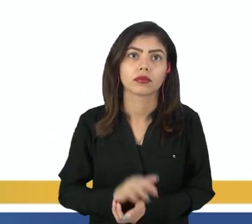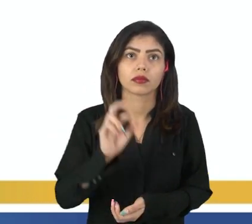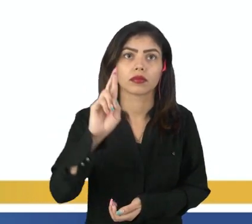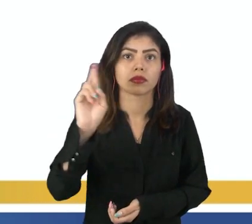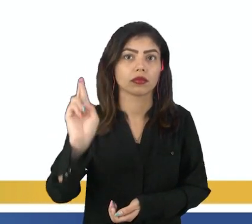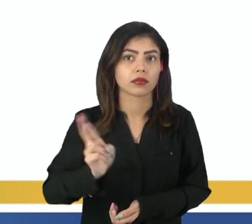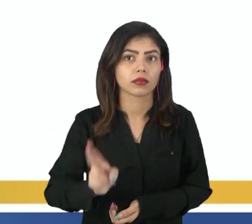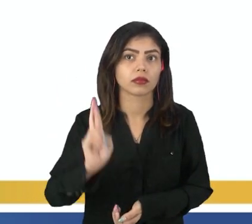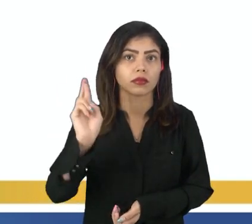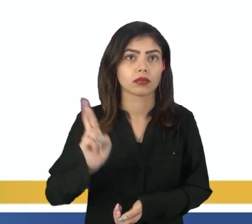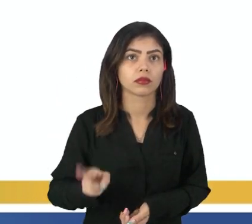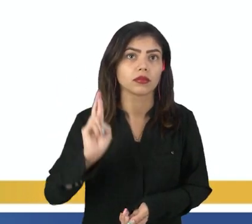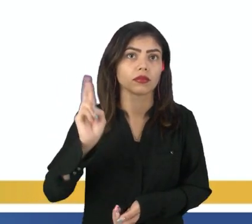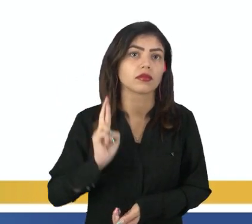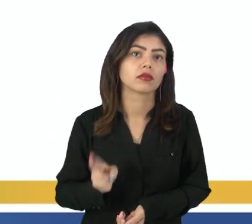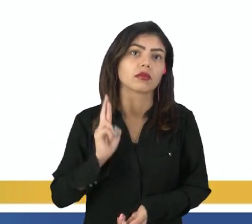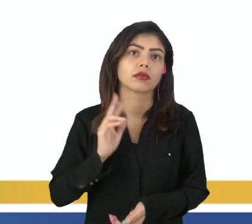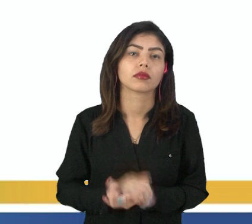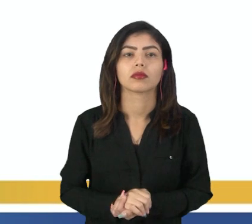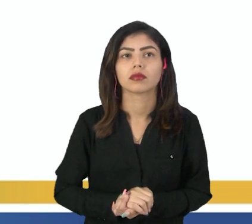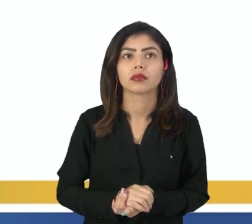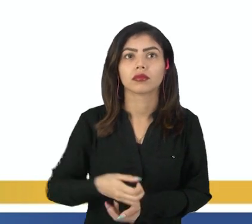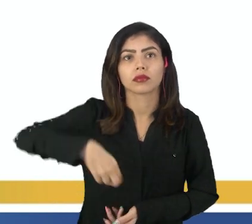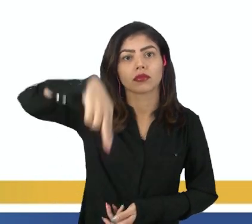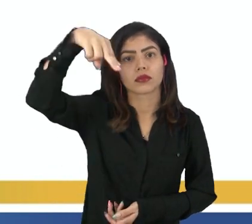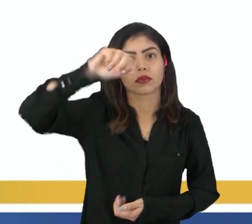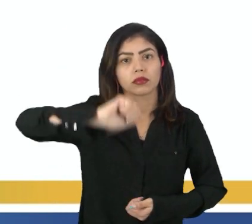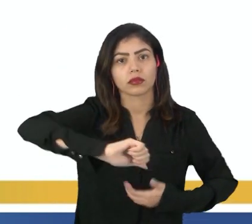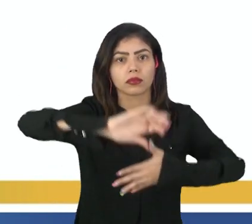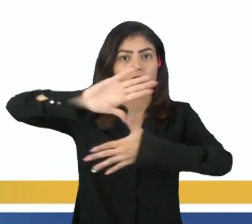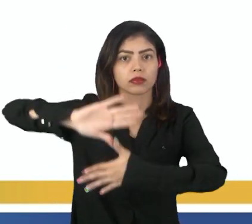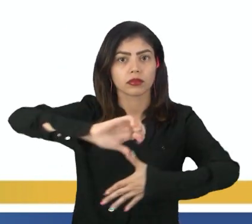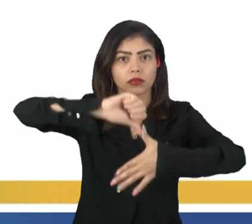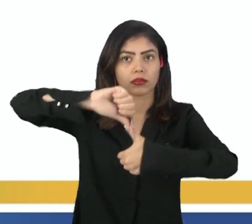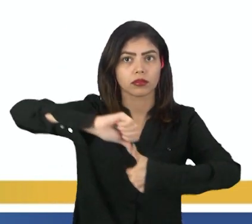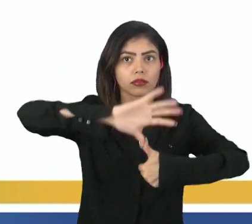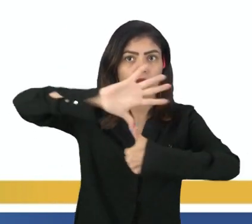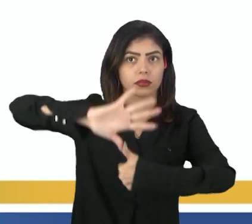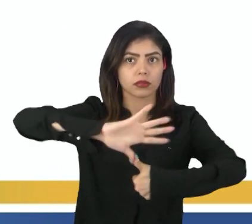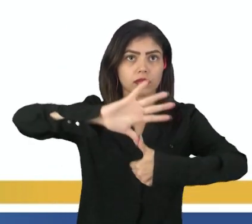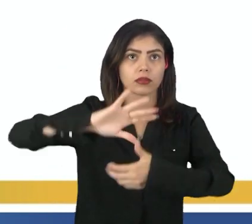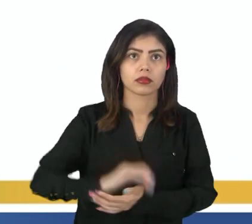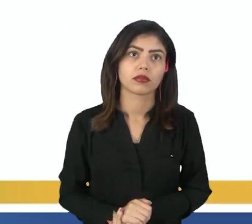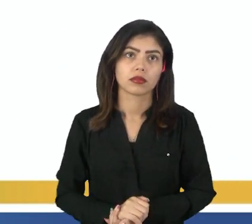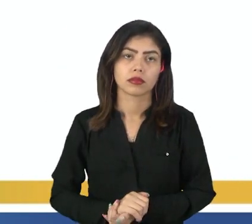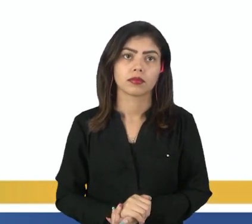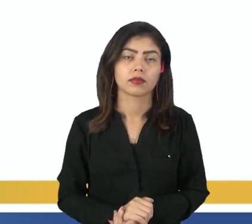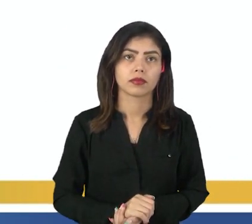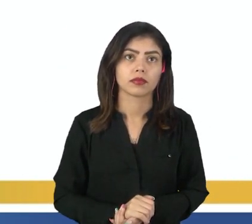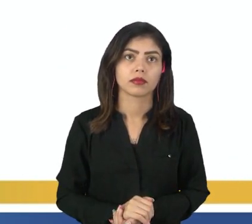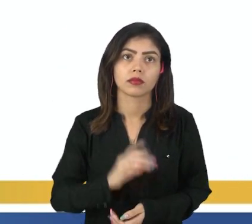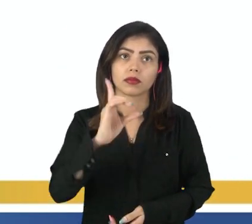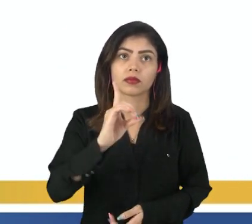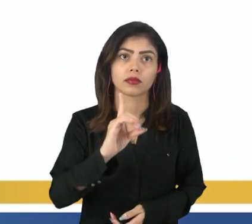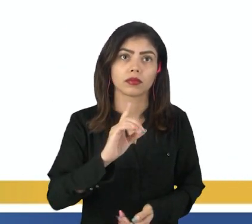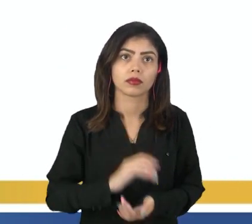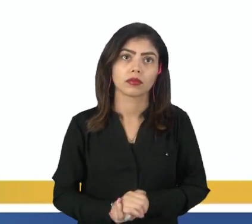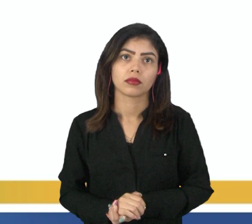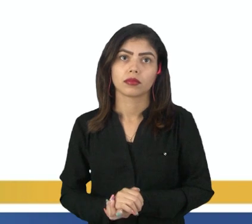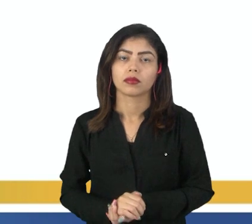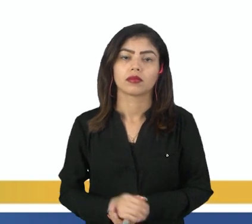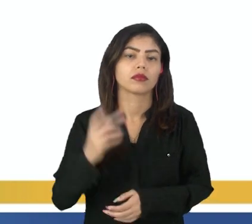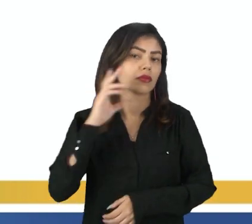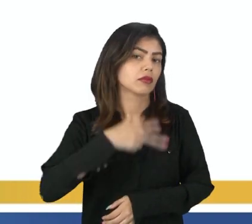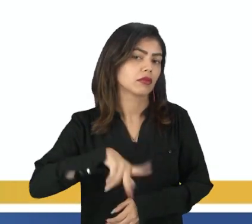japonês. Letra B, ao colonizador russo. Letra C, aos norte-americanos. E letra D, ao